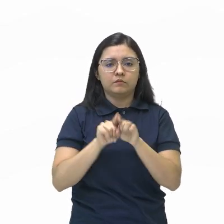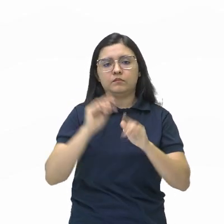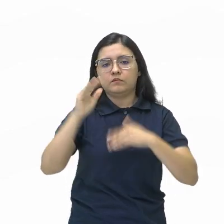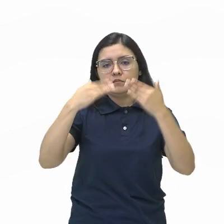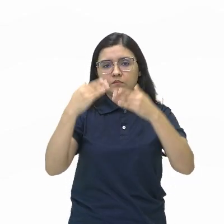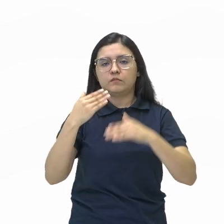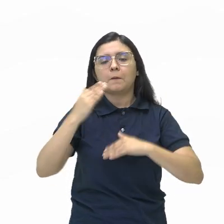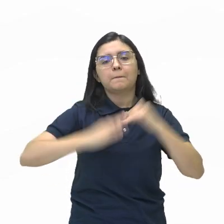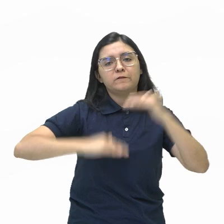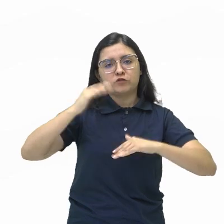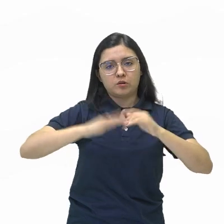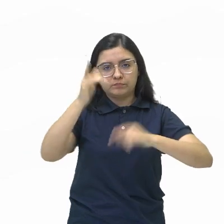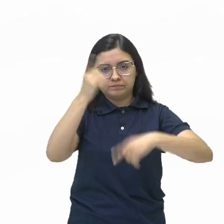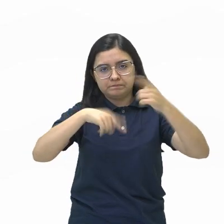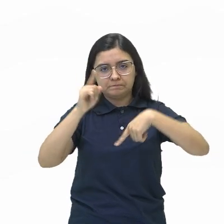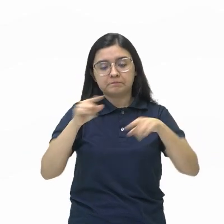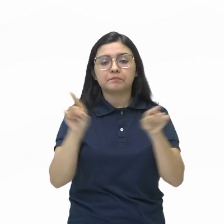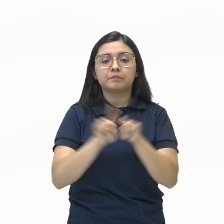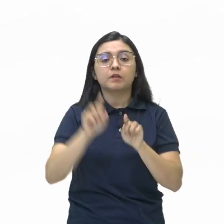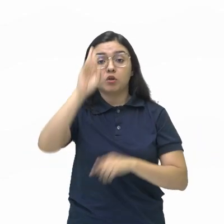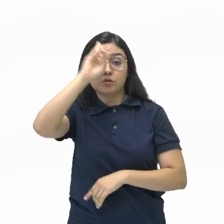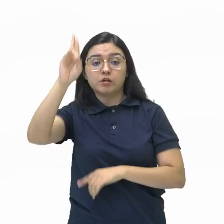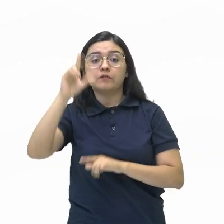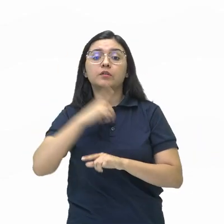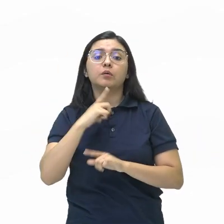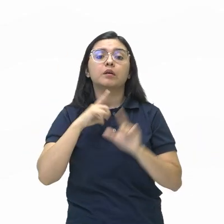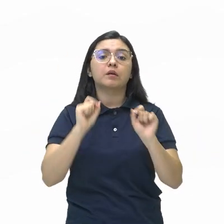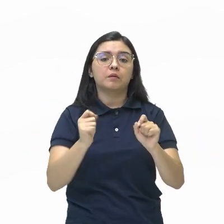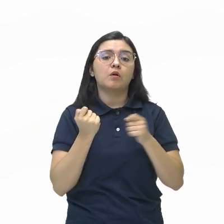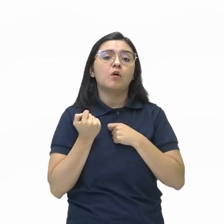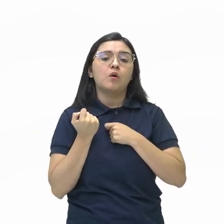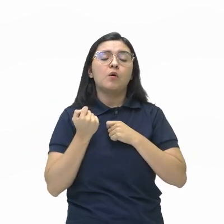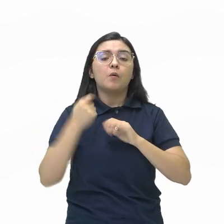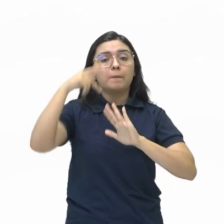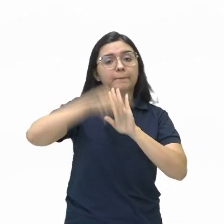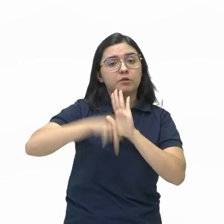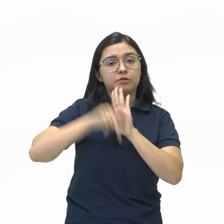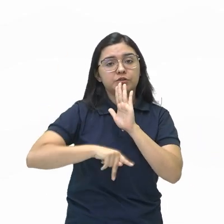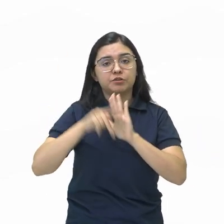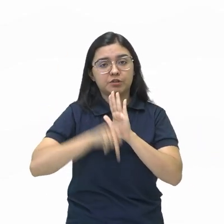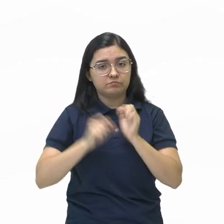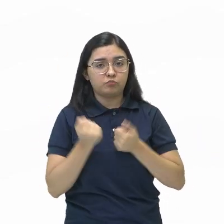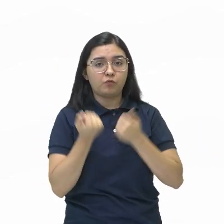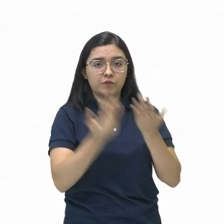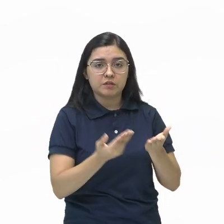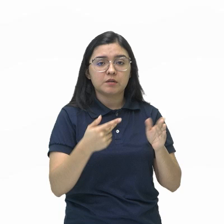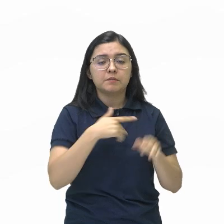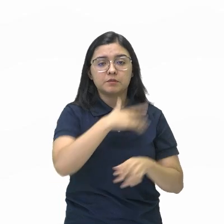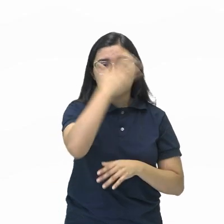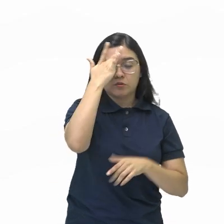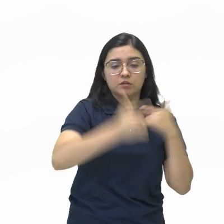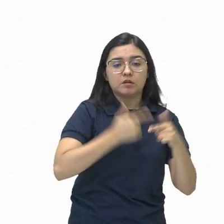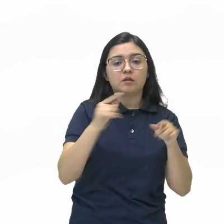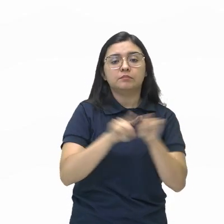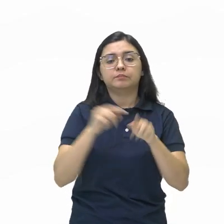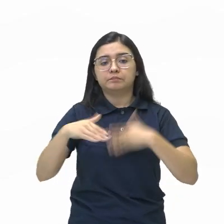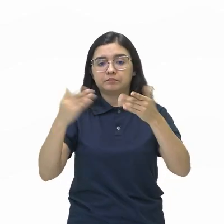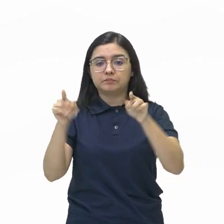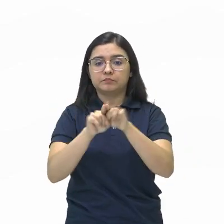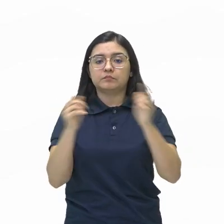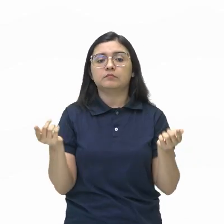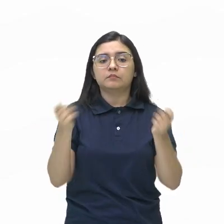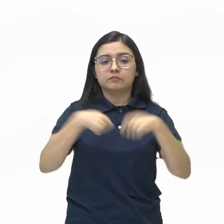crescimento profissional. E os empregadores, eles têm que fazer o quê? Oferecer programas de desenvolvimento